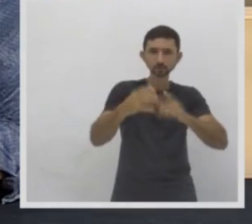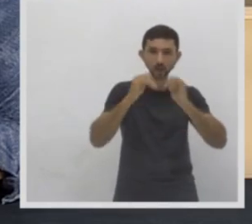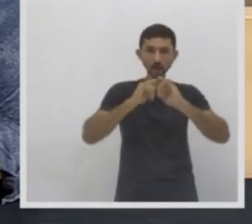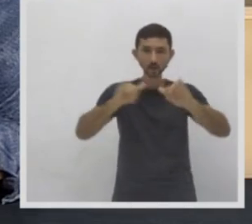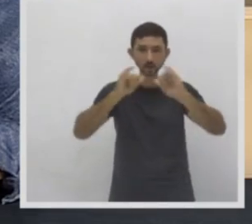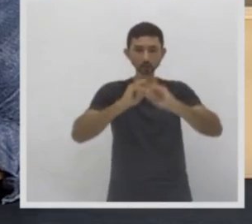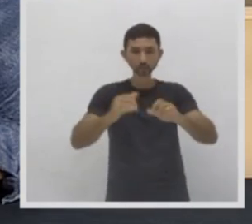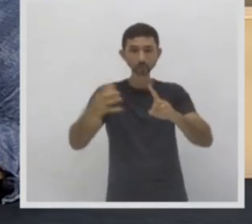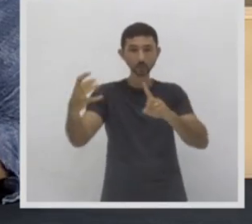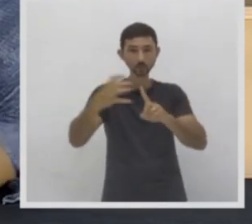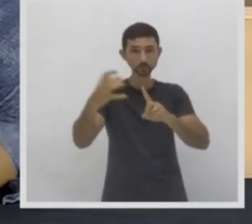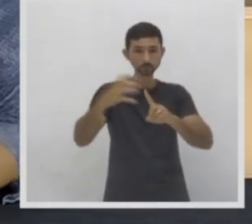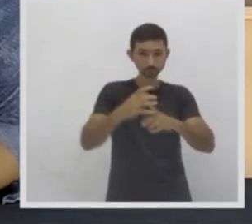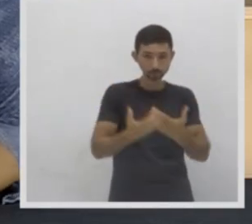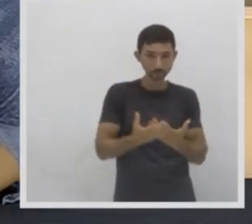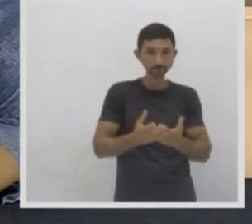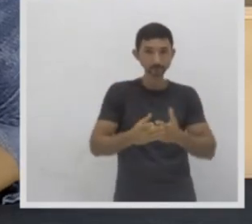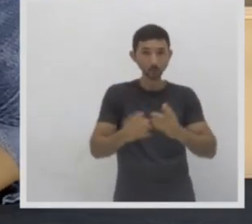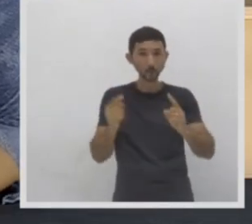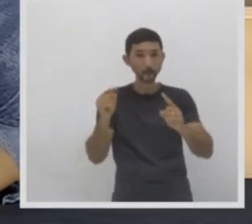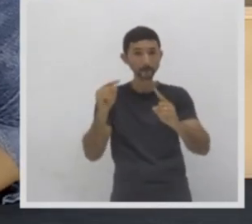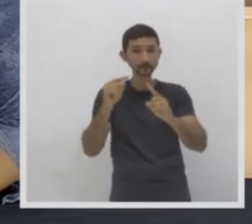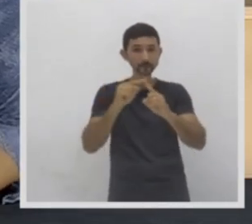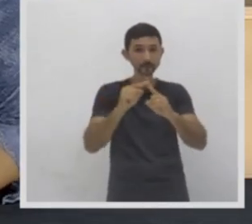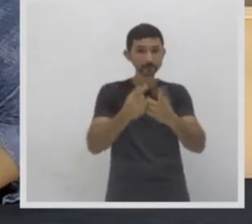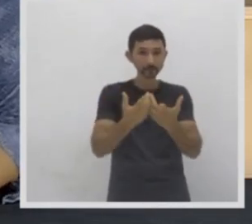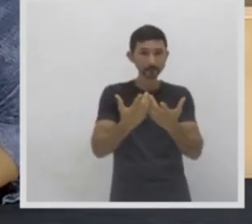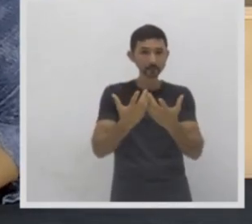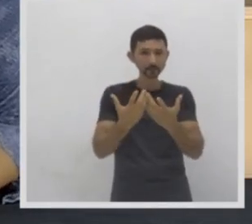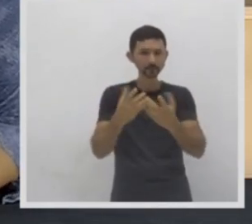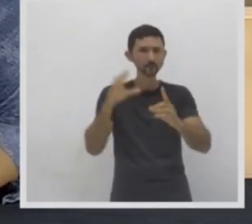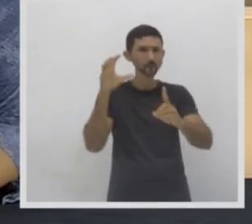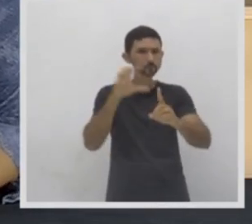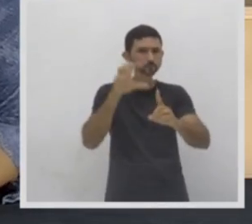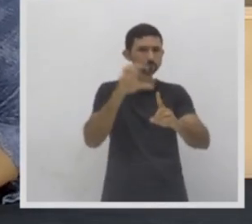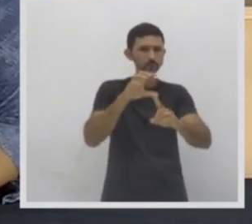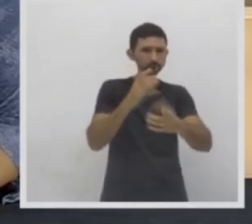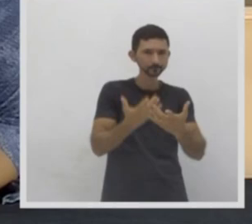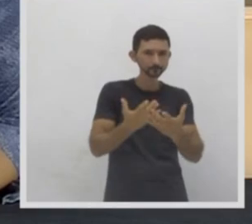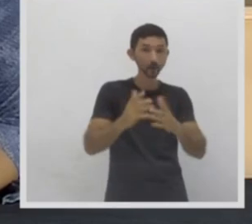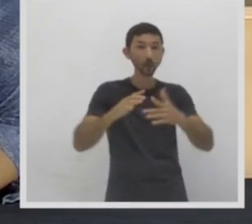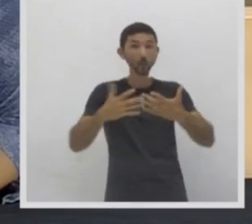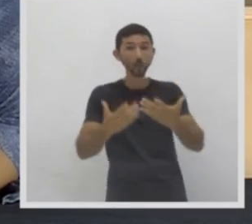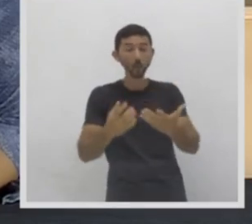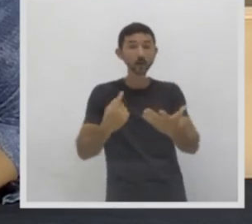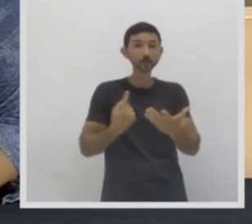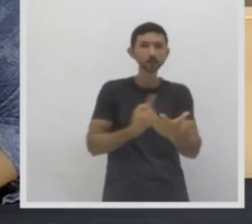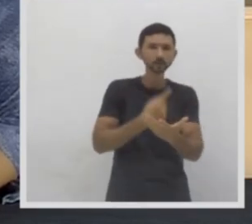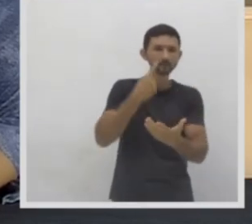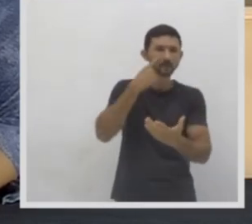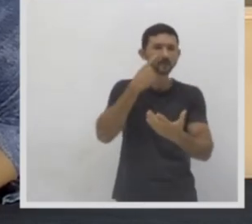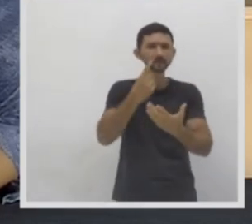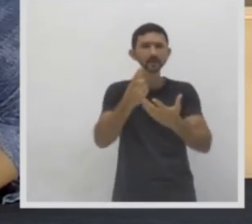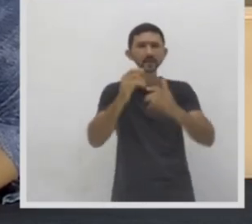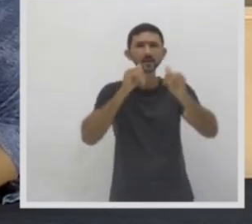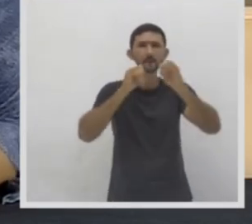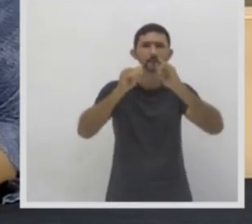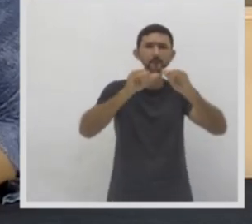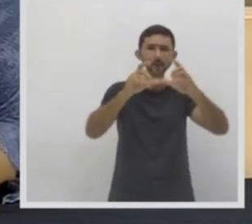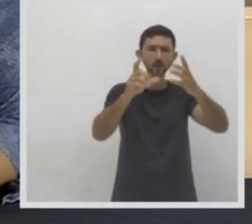propaganda. Então, a propaganda ela tem o objetivo de convencer. Quando nós vamos ver uma propaganda,